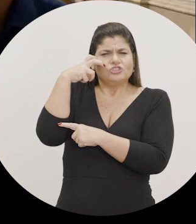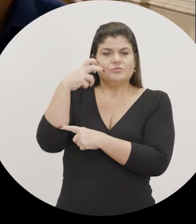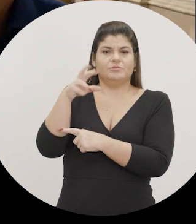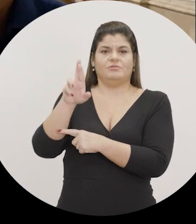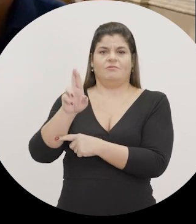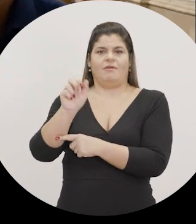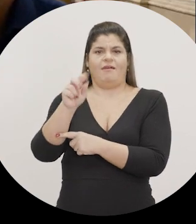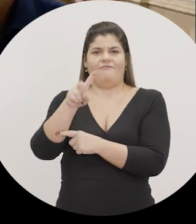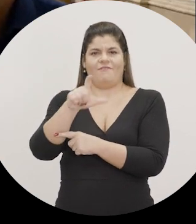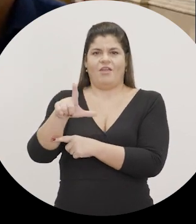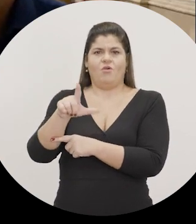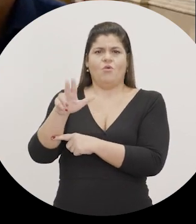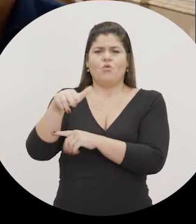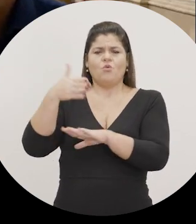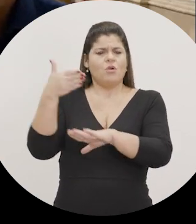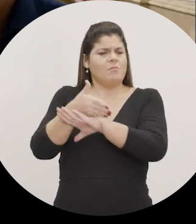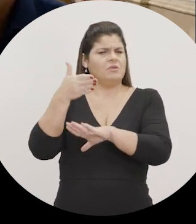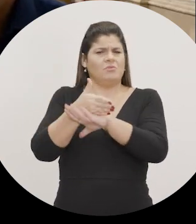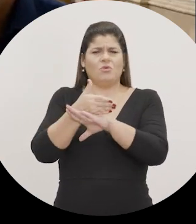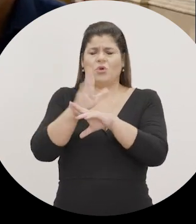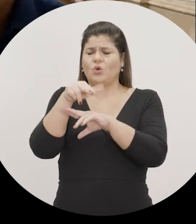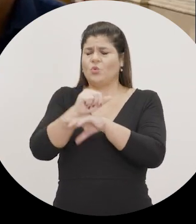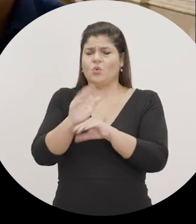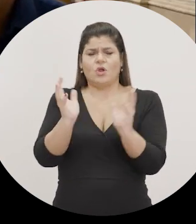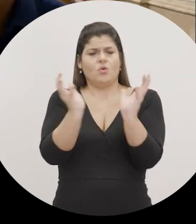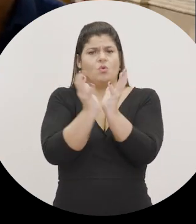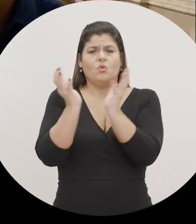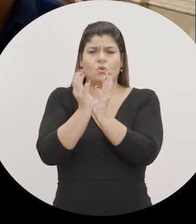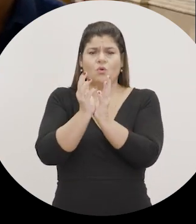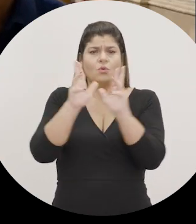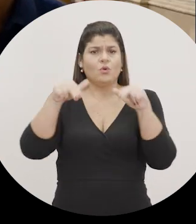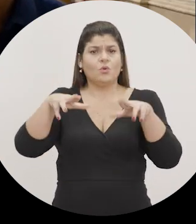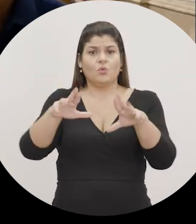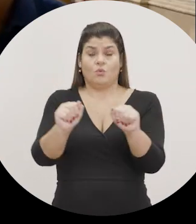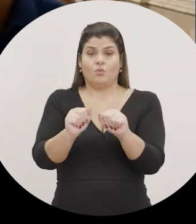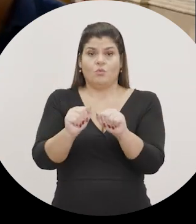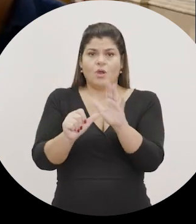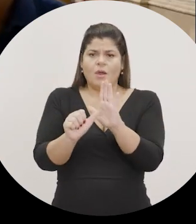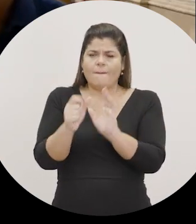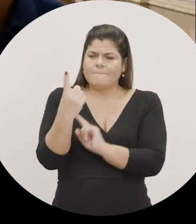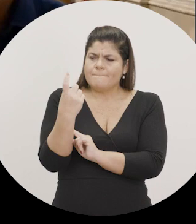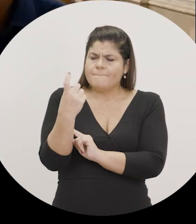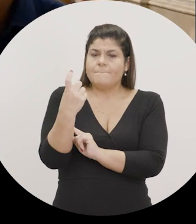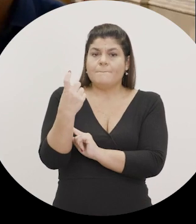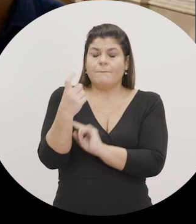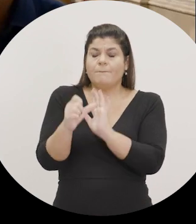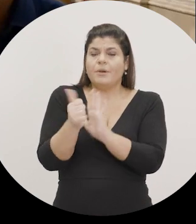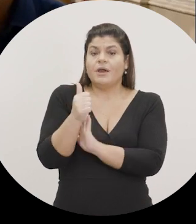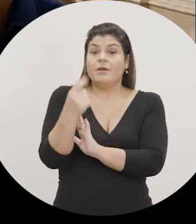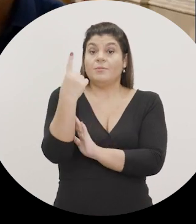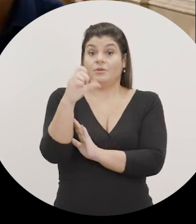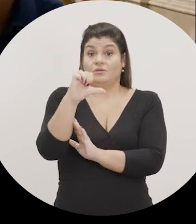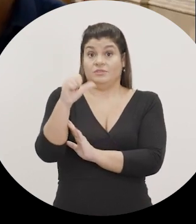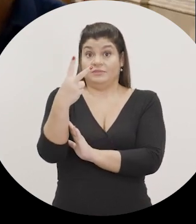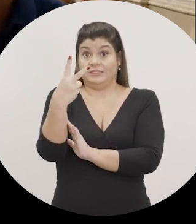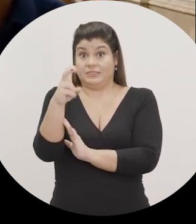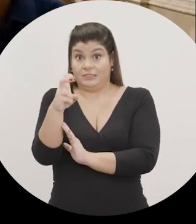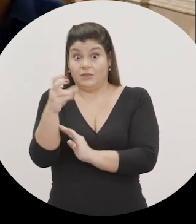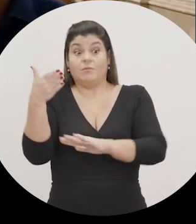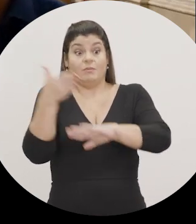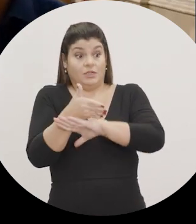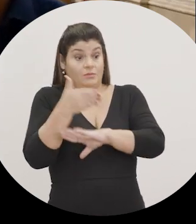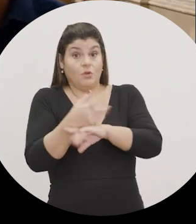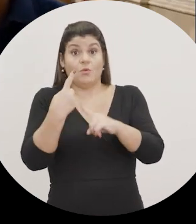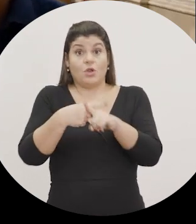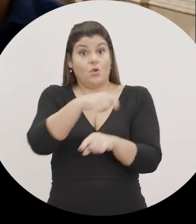nunca participou de masterclasses. A única vez que ele participou foi em 1925, quando um